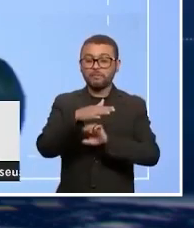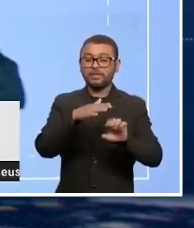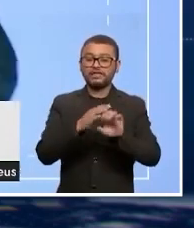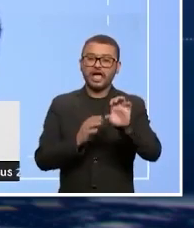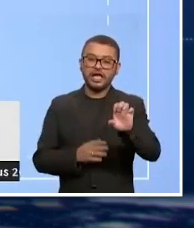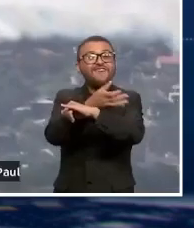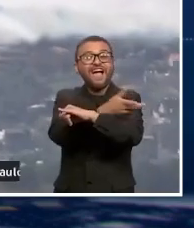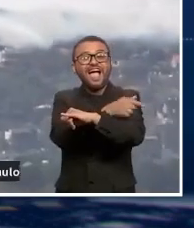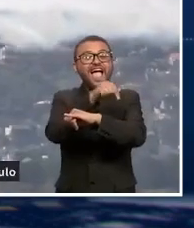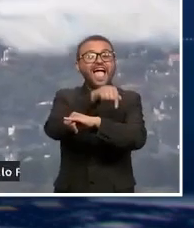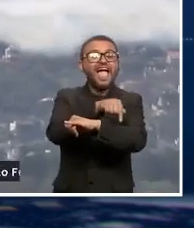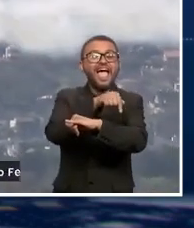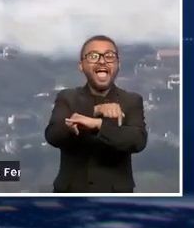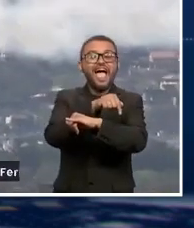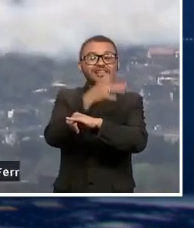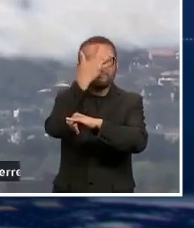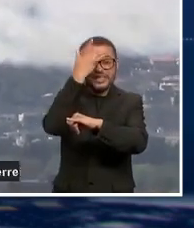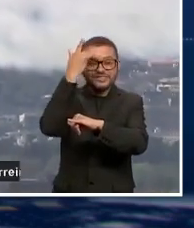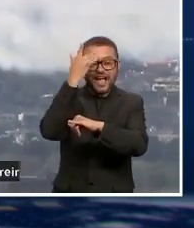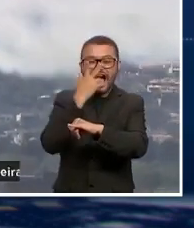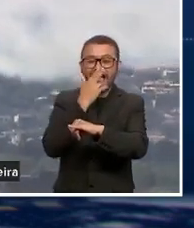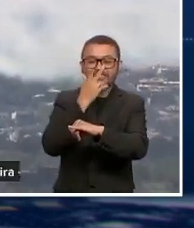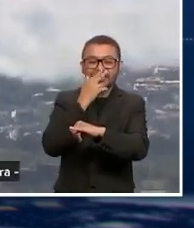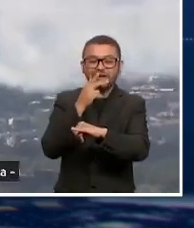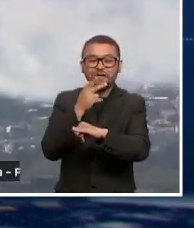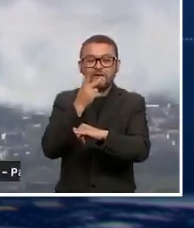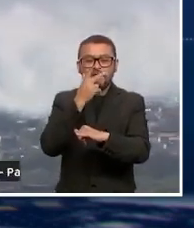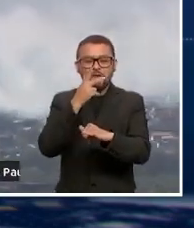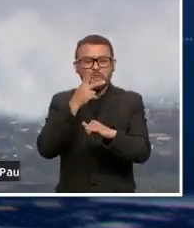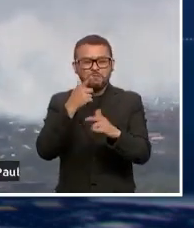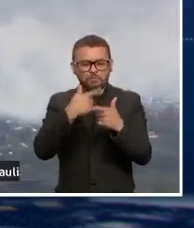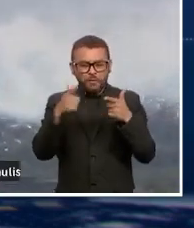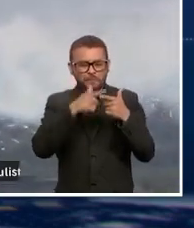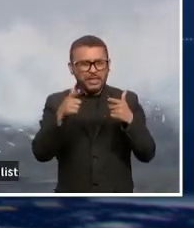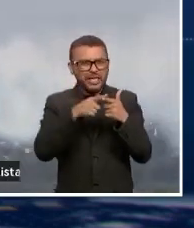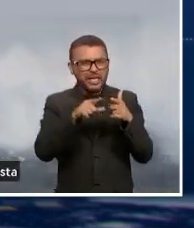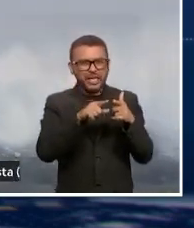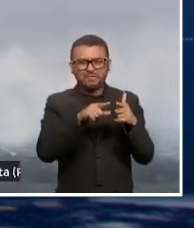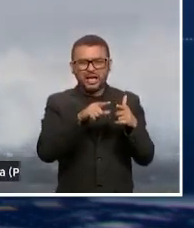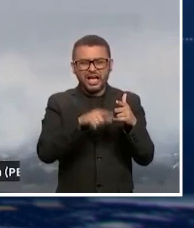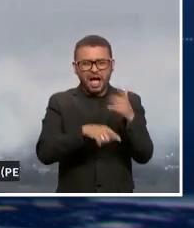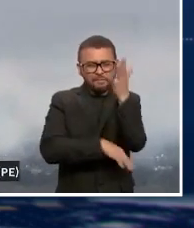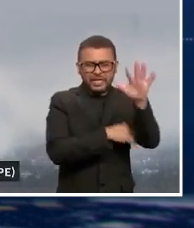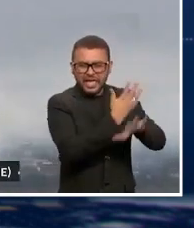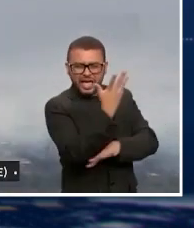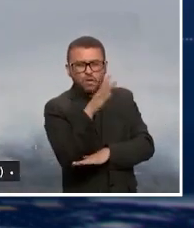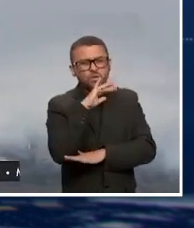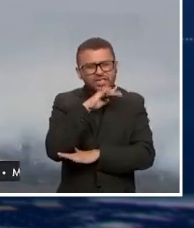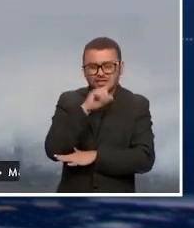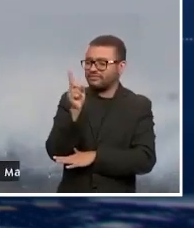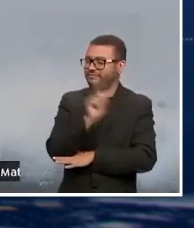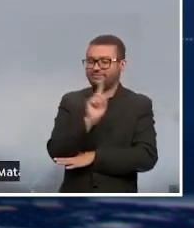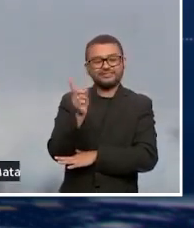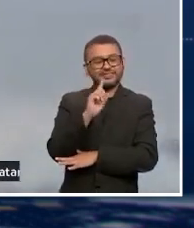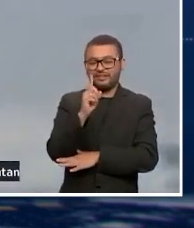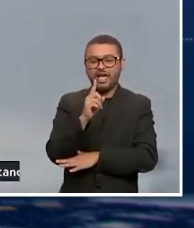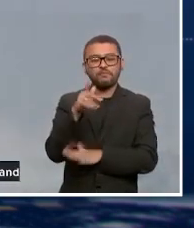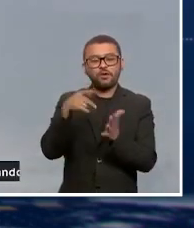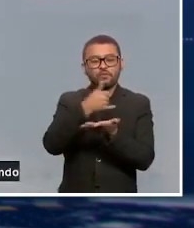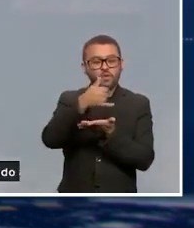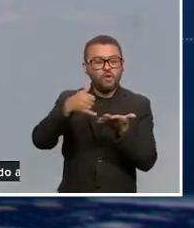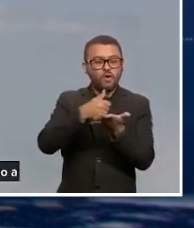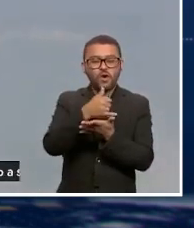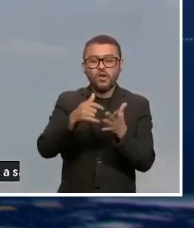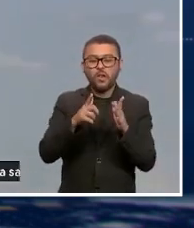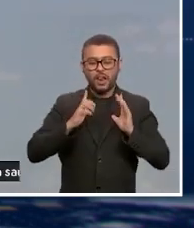Maringá, esse número de pessoas que deu, acho que até estava em certa medida ali,